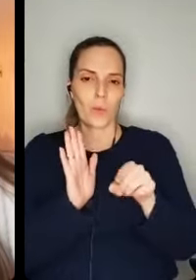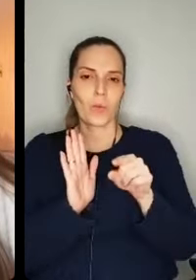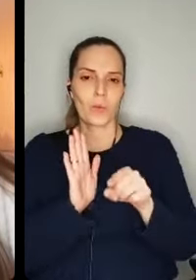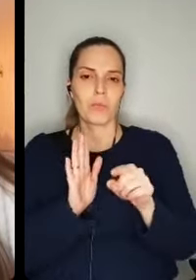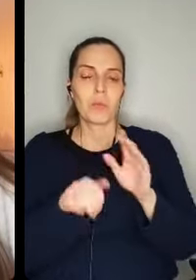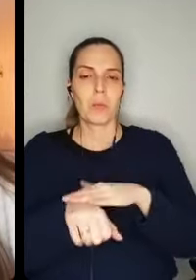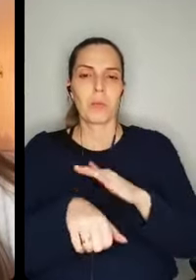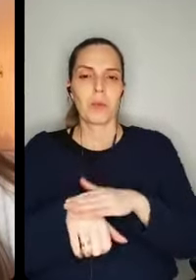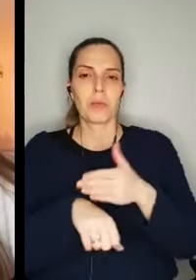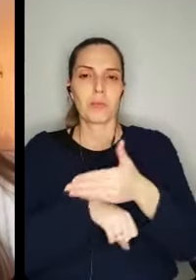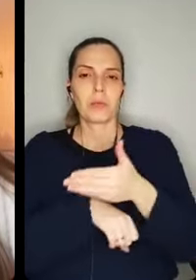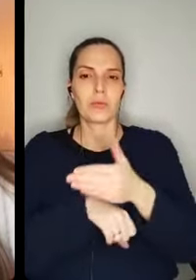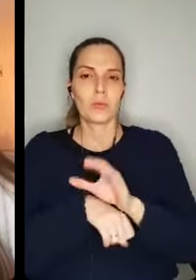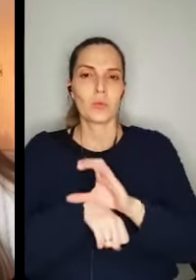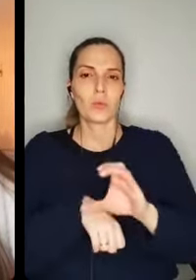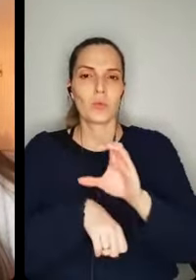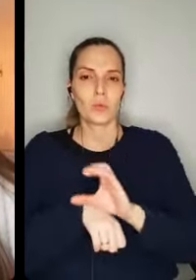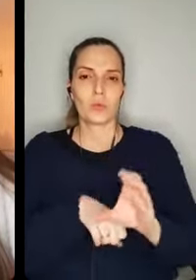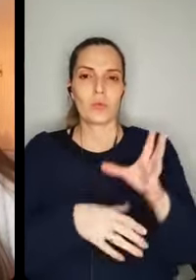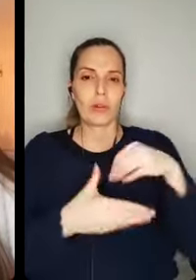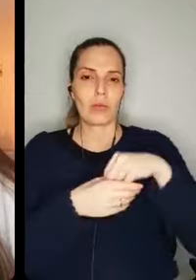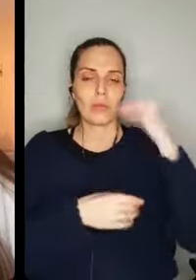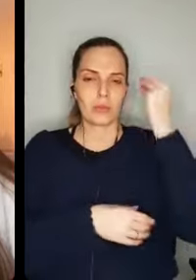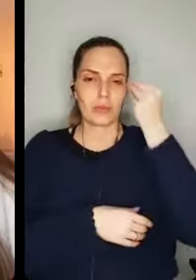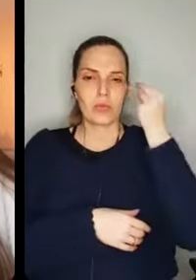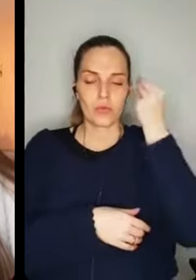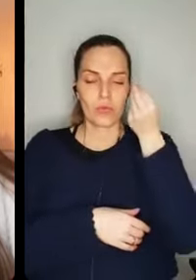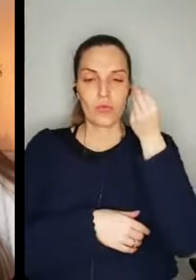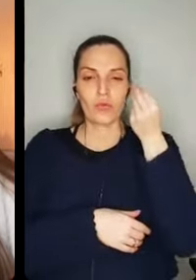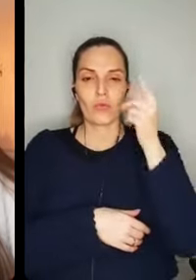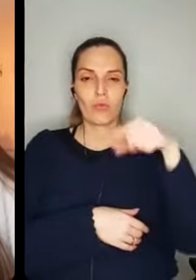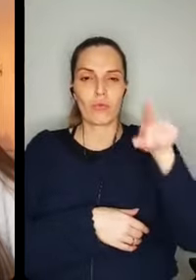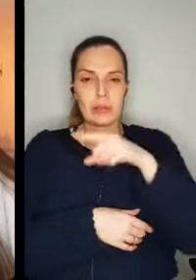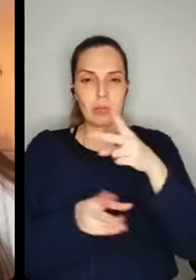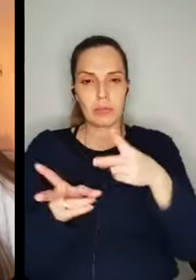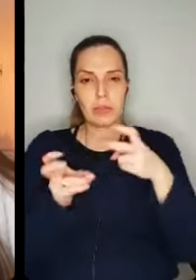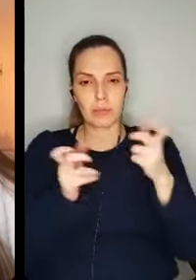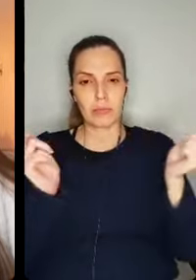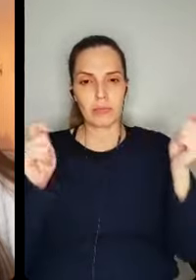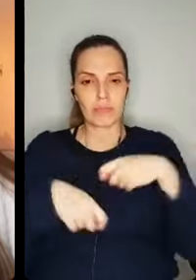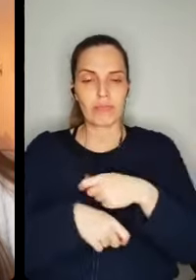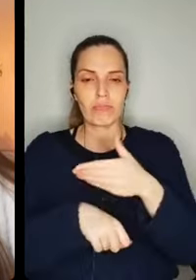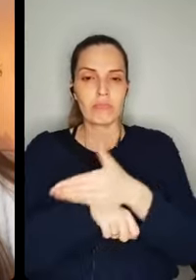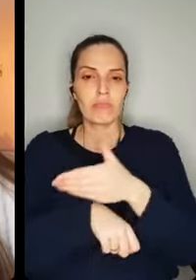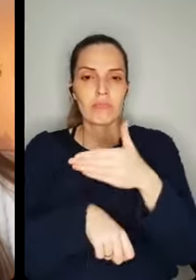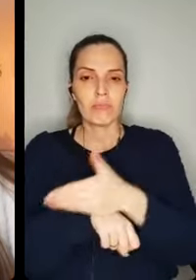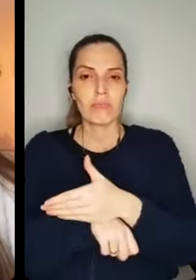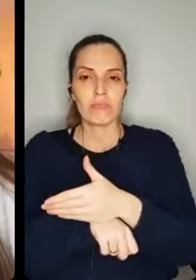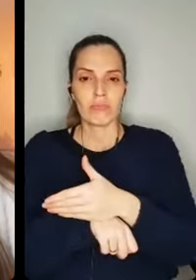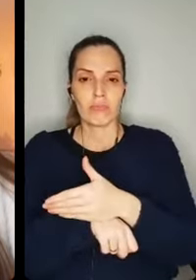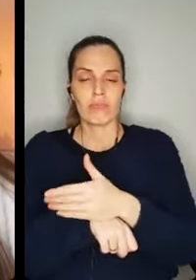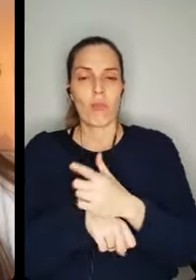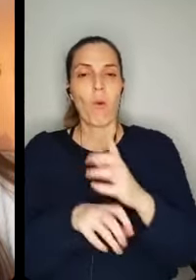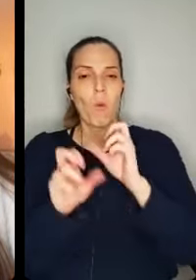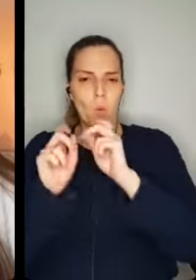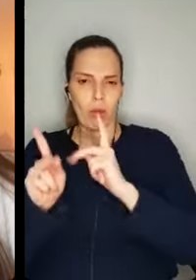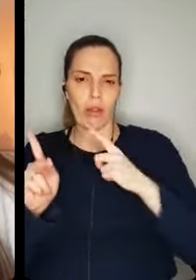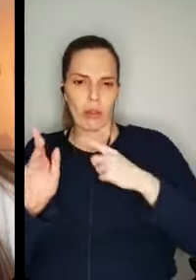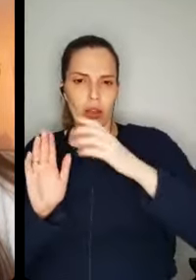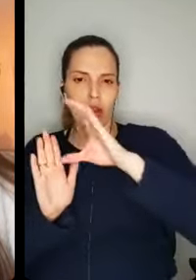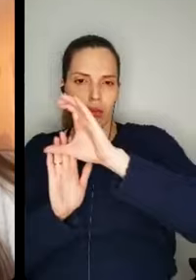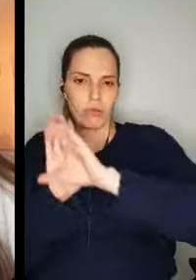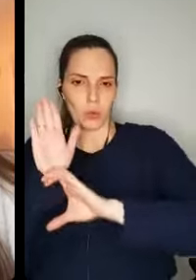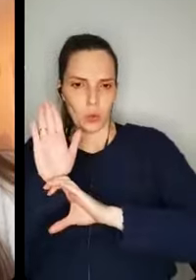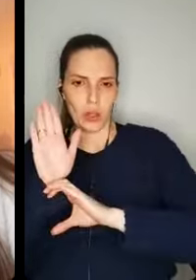gente tem dentro da psicologia que vocês enxergam, assim, que a gente consegue participar, além daquilo que está colocado no nosso currículo, né, seja, enfim,